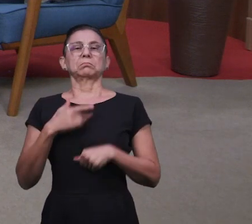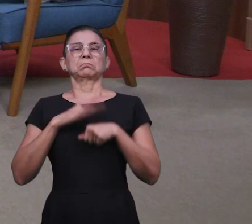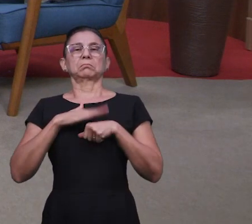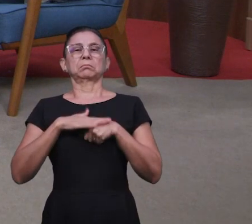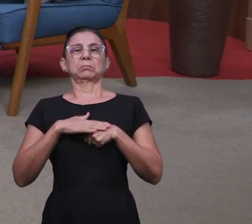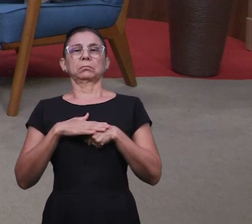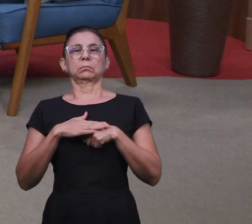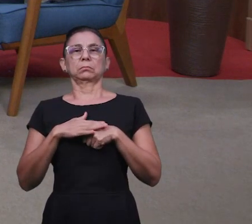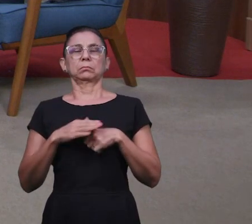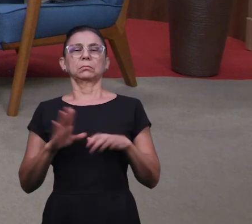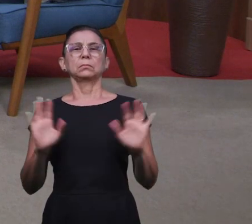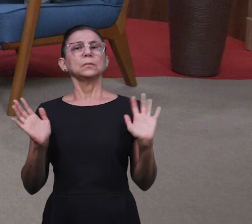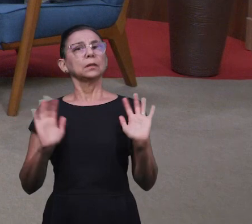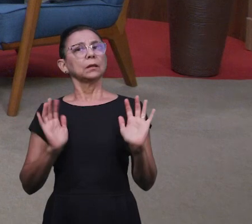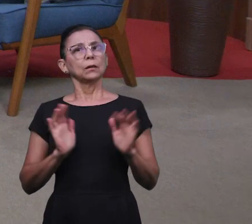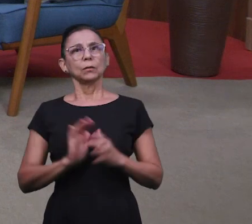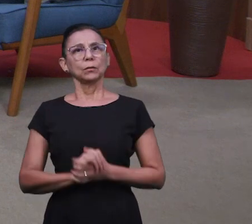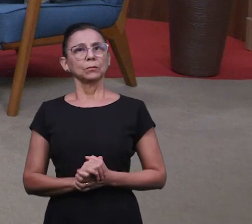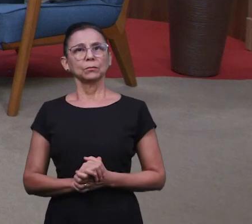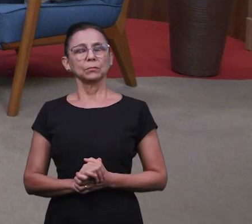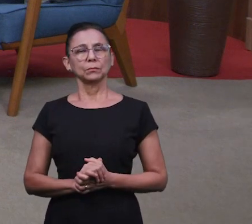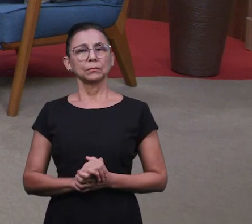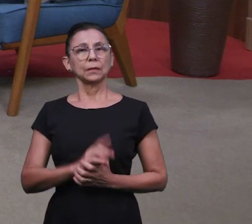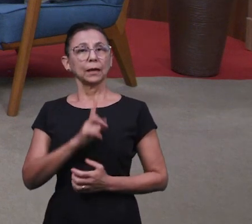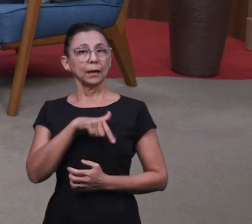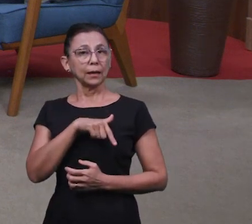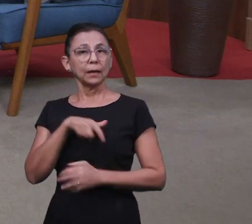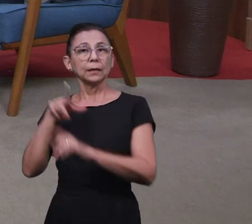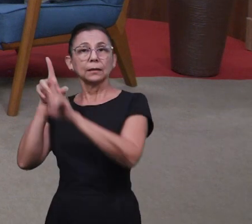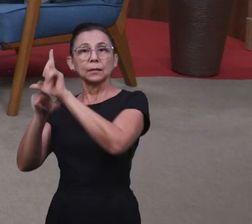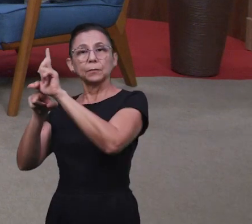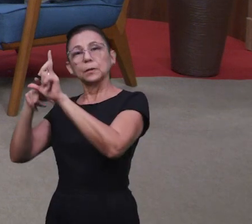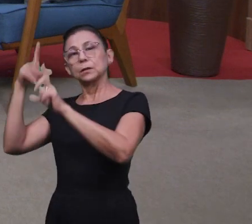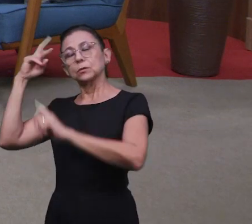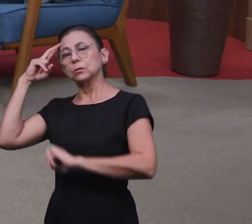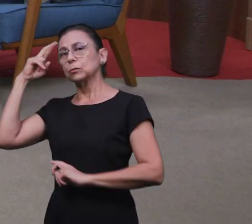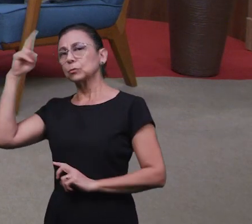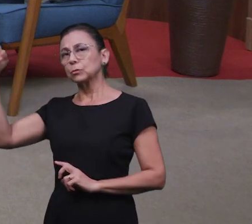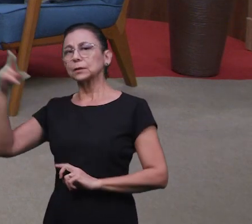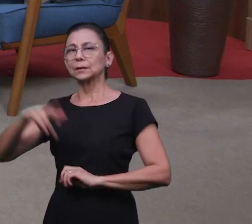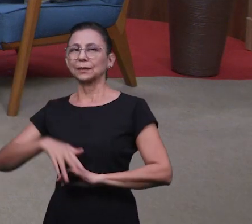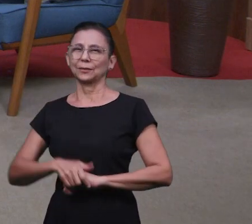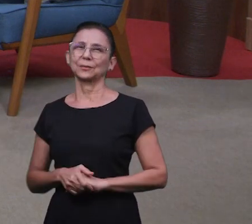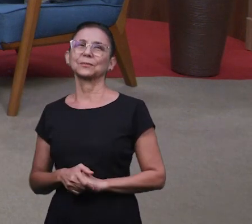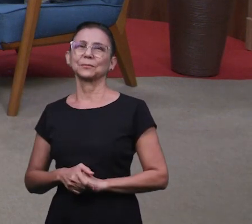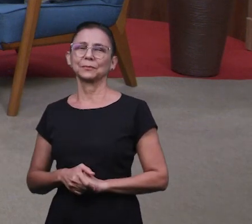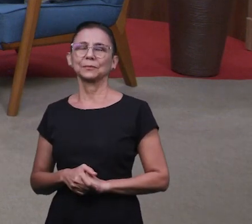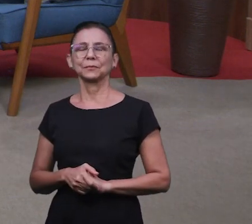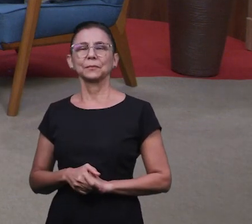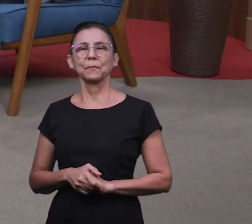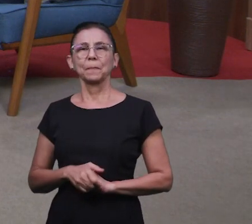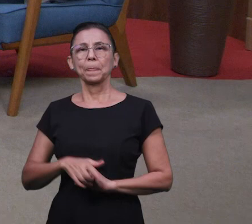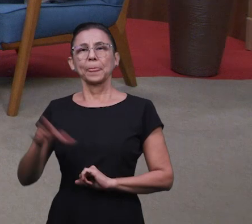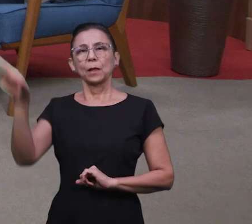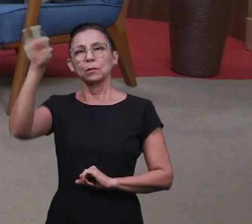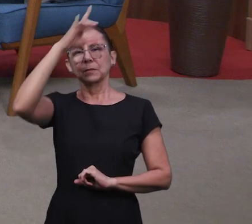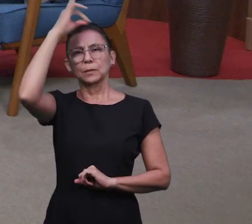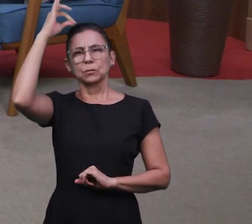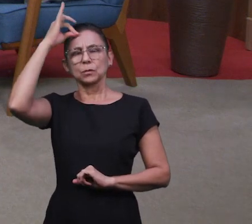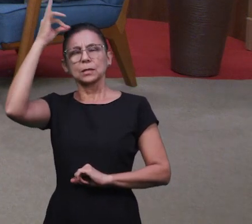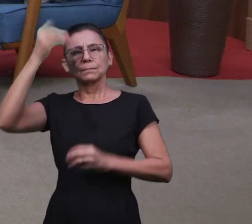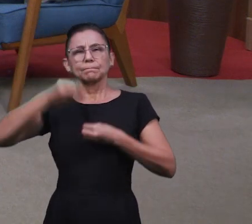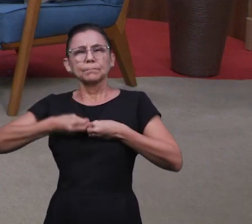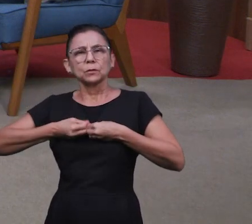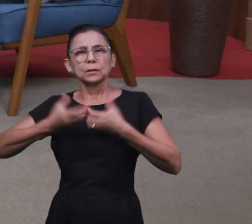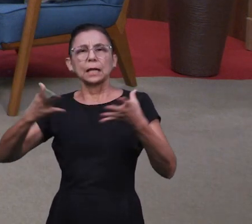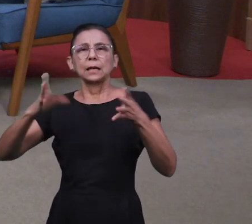cabeça, não. Mas é o Senhor nos governando, é o Espírito Santo com liberdade Amém. para